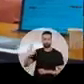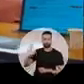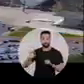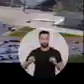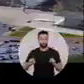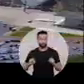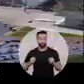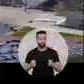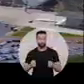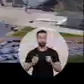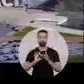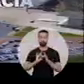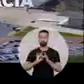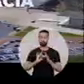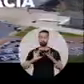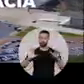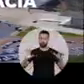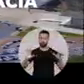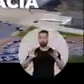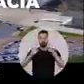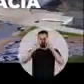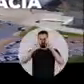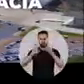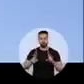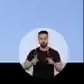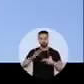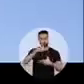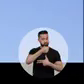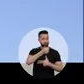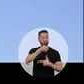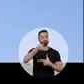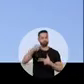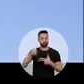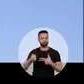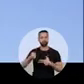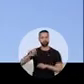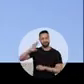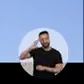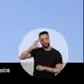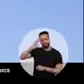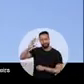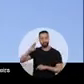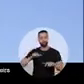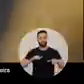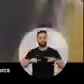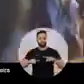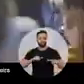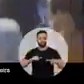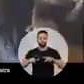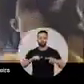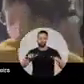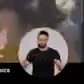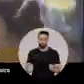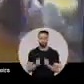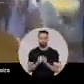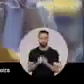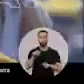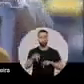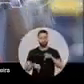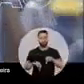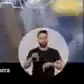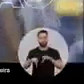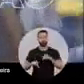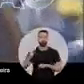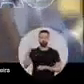nasce comprometido com a defesa da Democracia com o respeito aos poderes constituídos e principalmente para